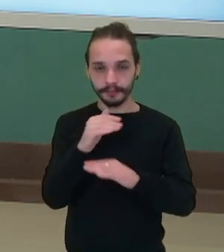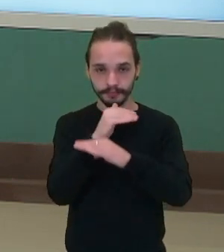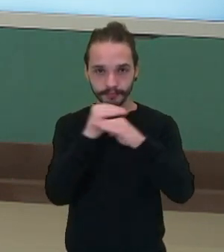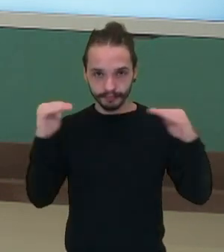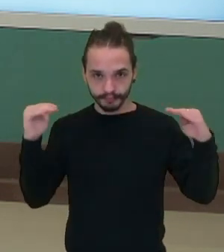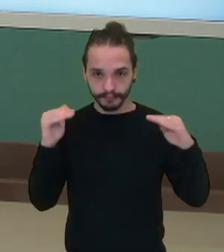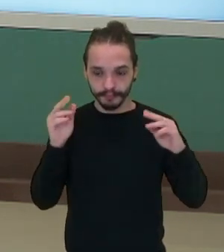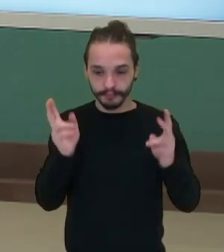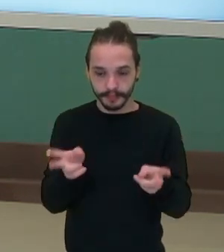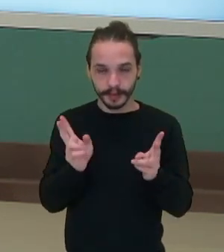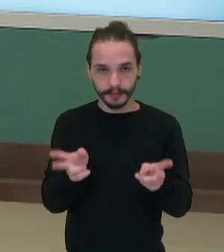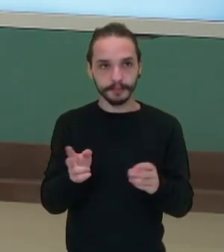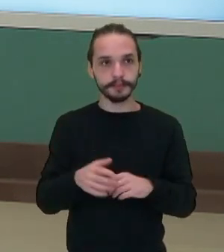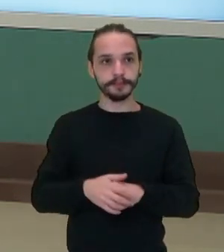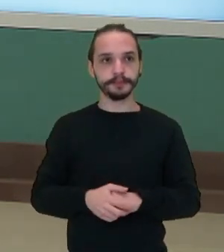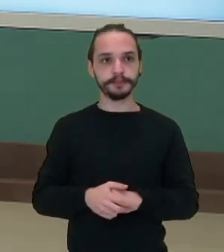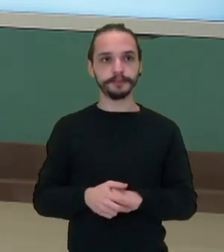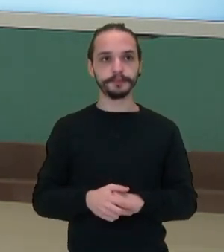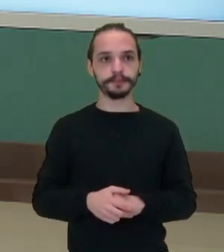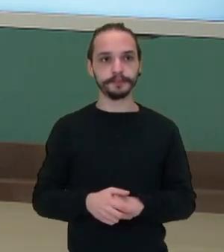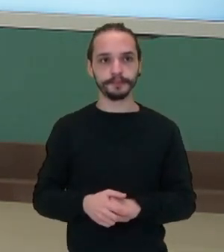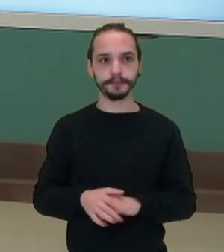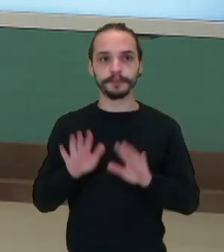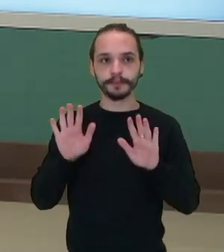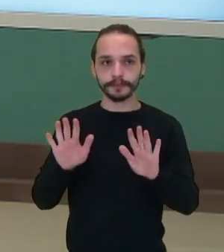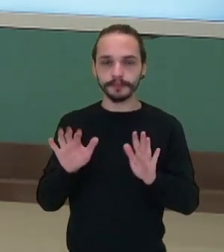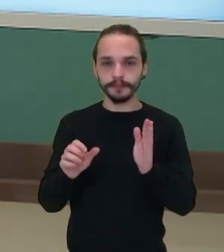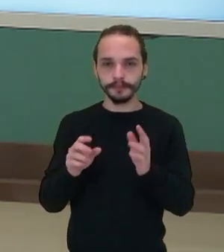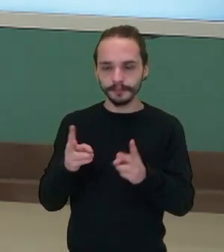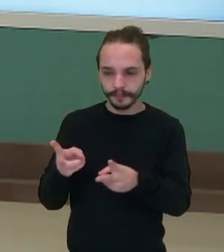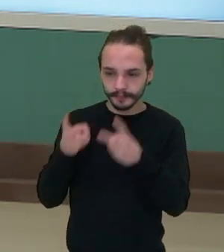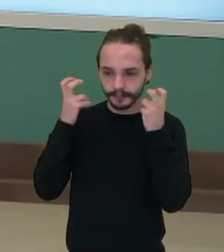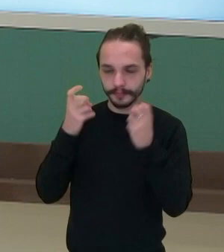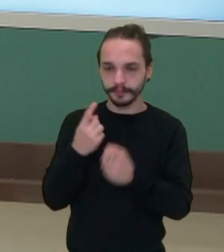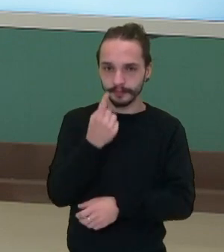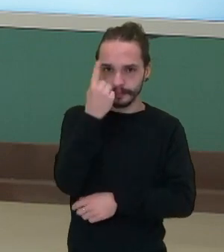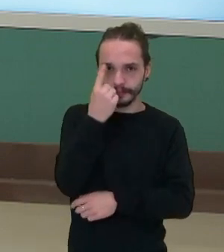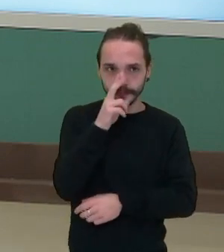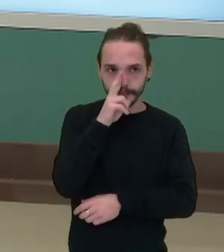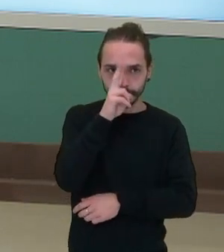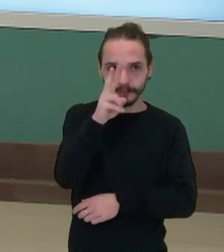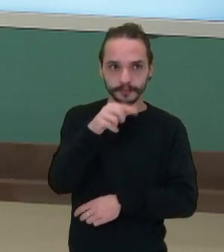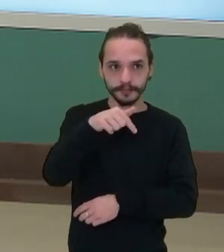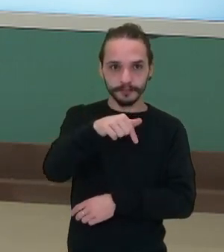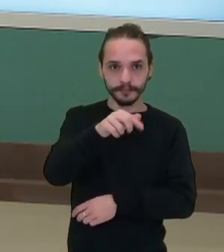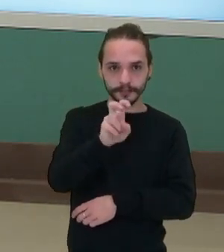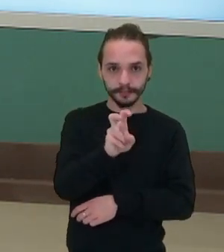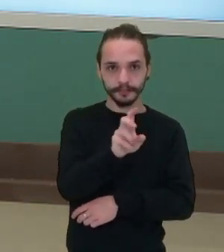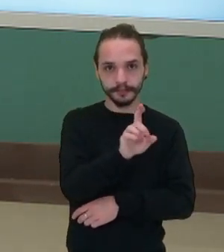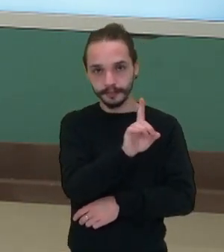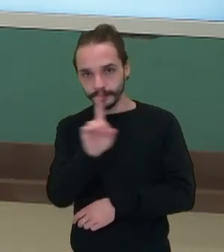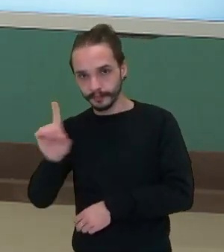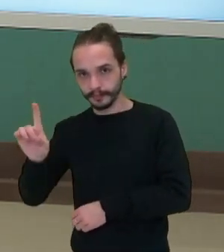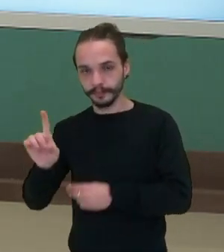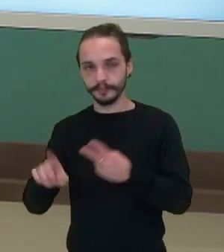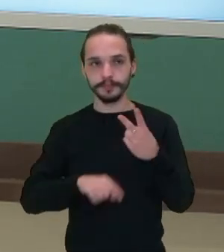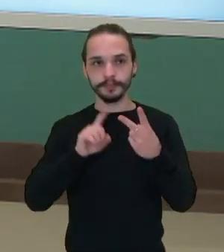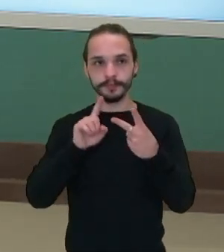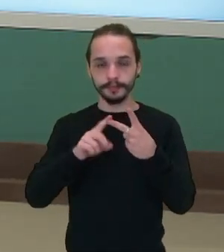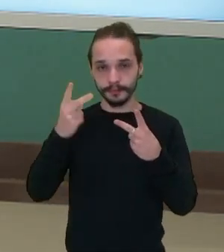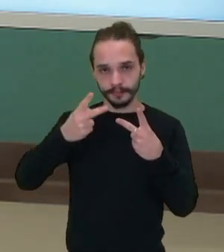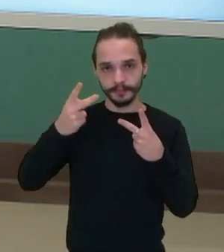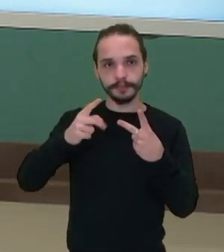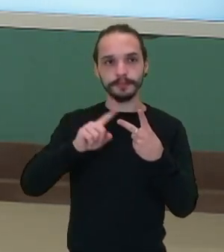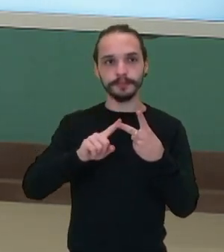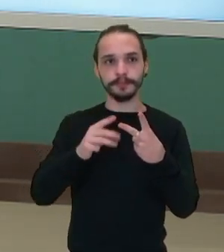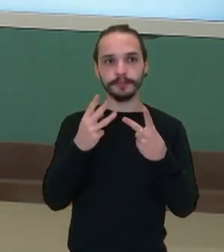direção. Mas o que você percebe? Que uma força de 75 newtons está para a direita, a segunda força